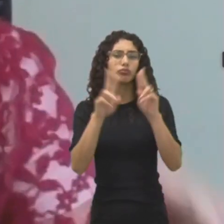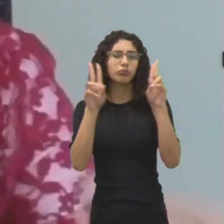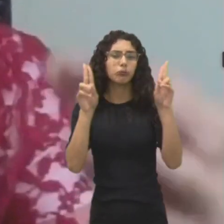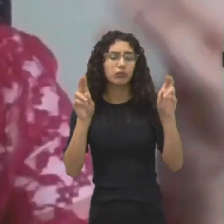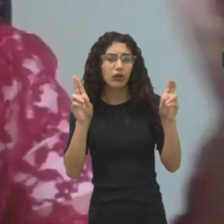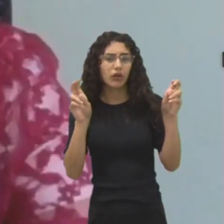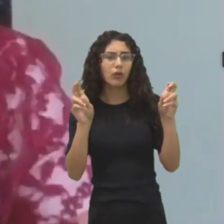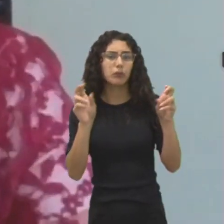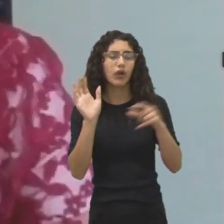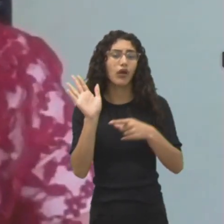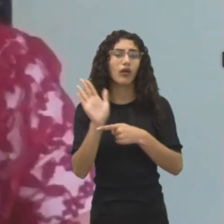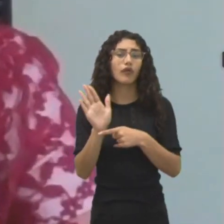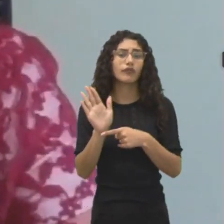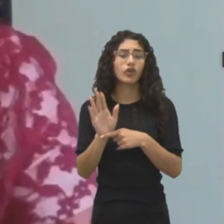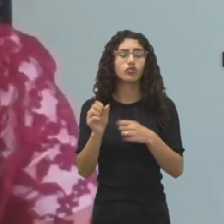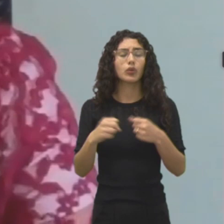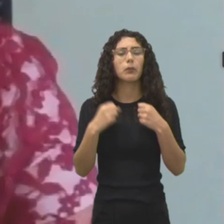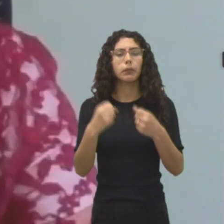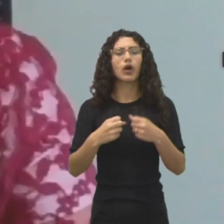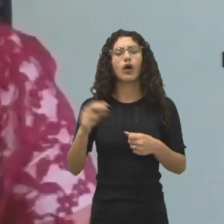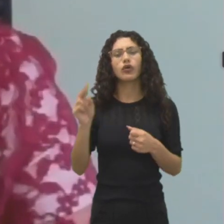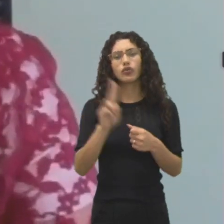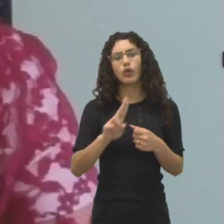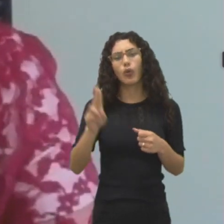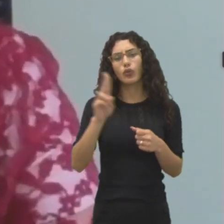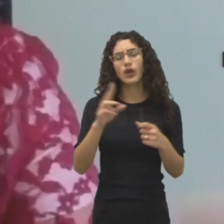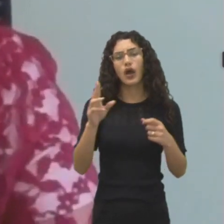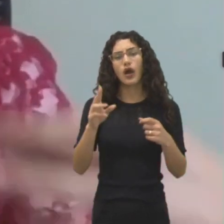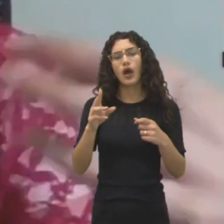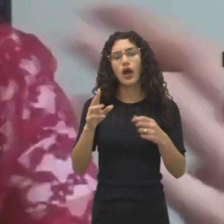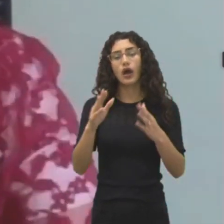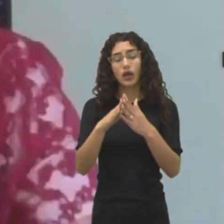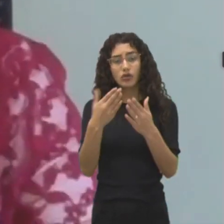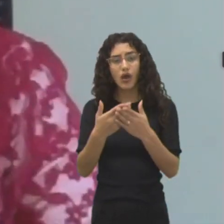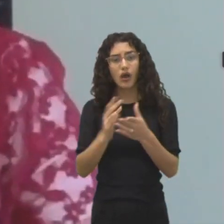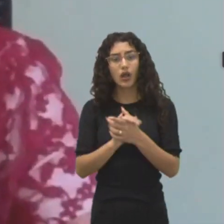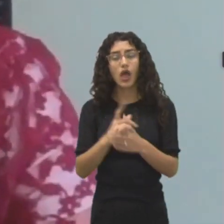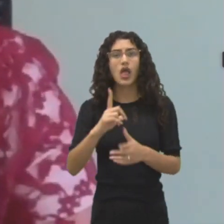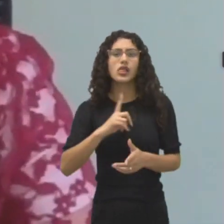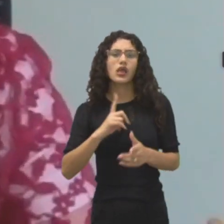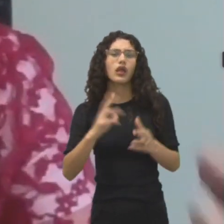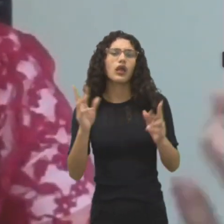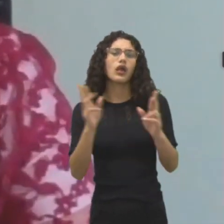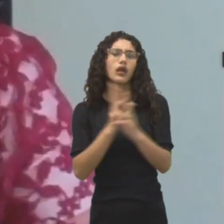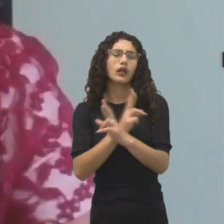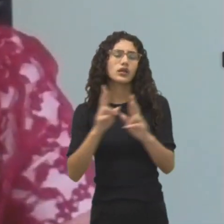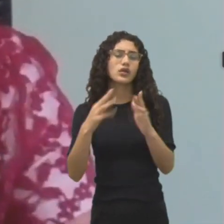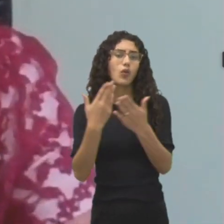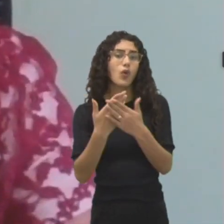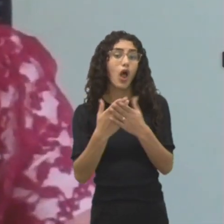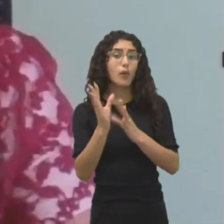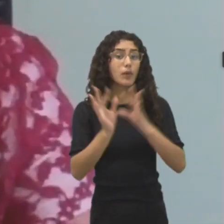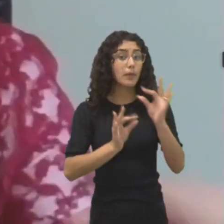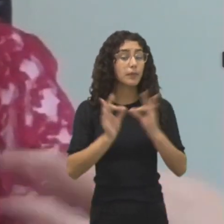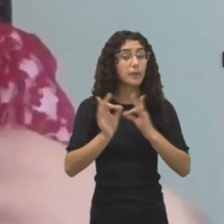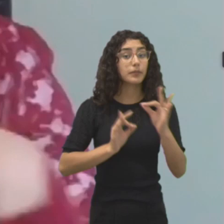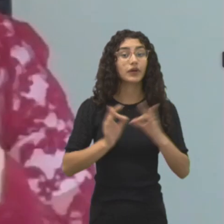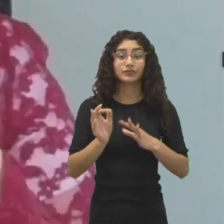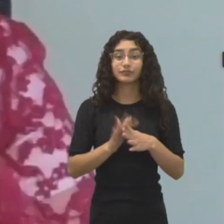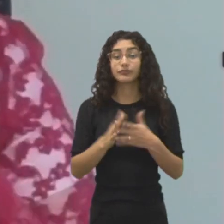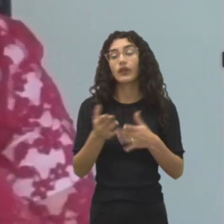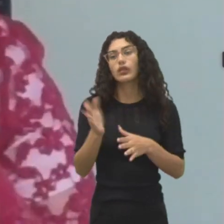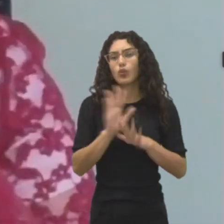esse vídeo eu posso usar como recurso didático. Ele tem relação com a aula que eu estou planejando, né? Não